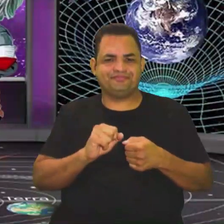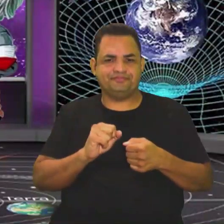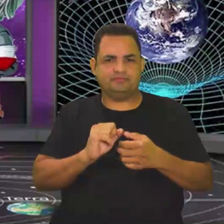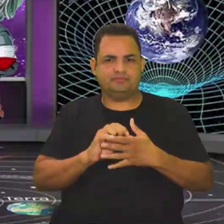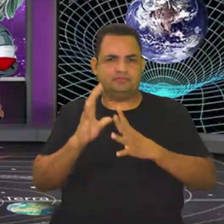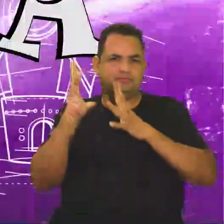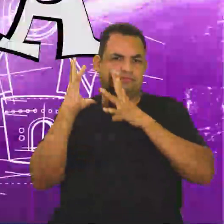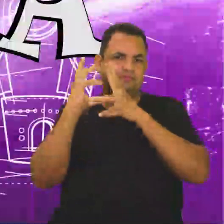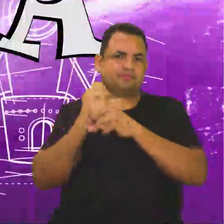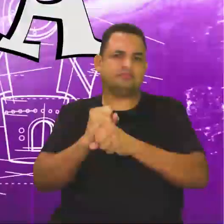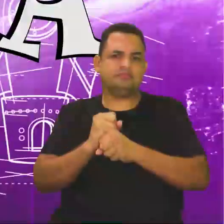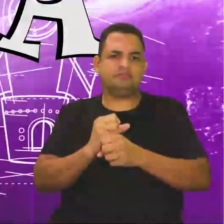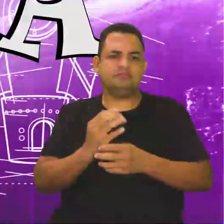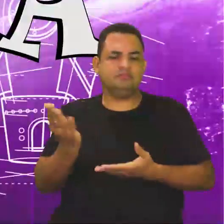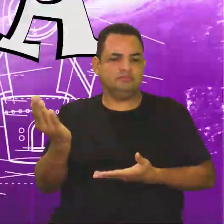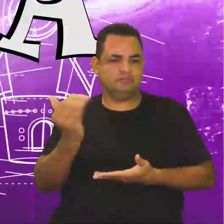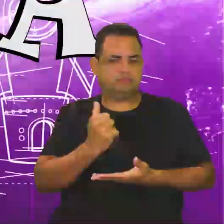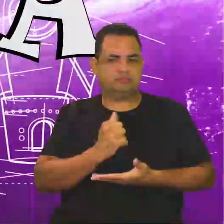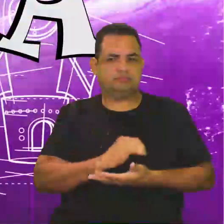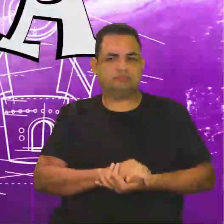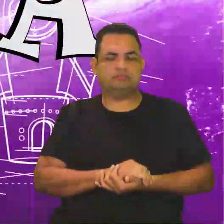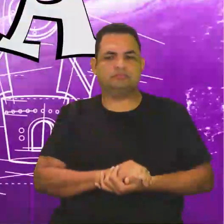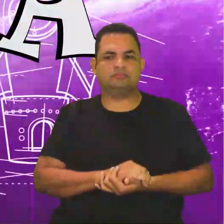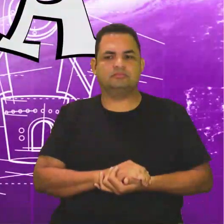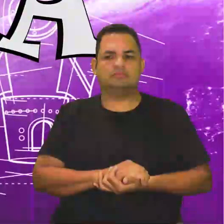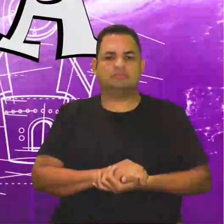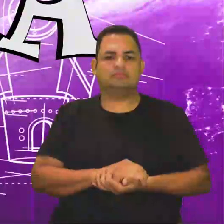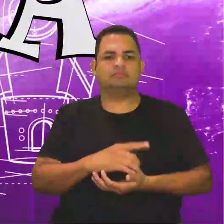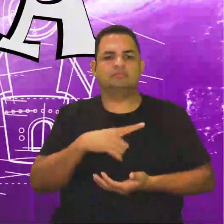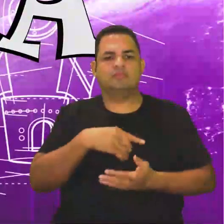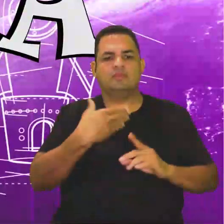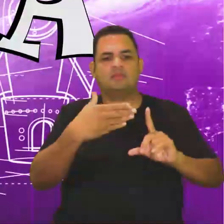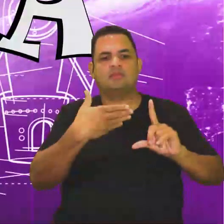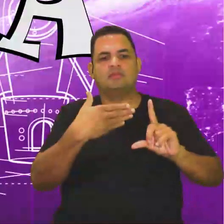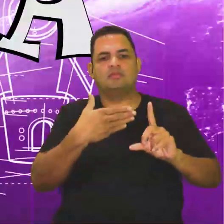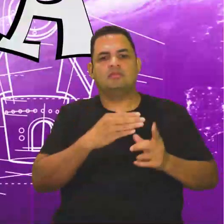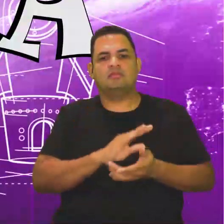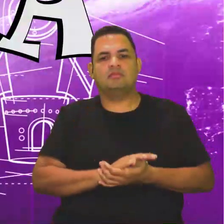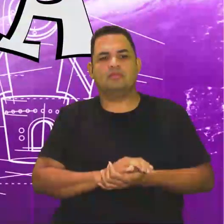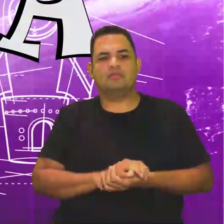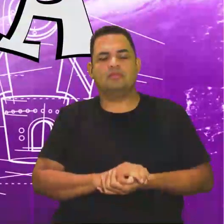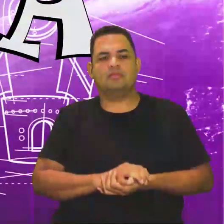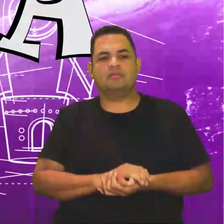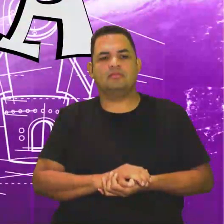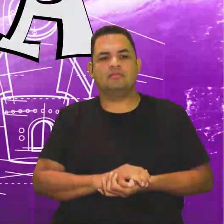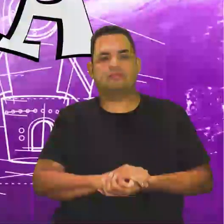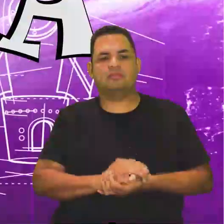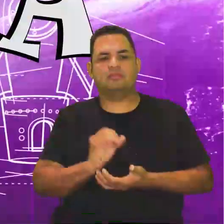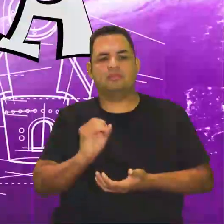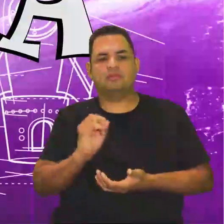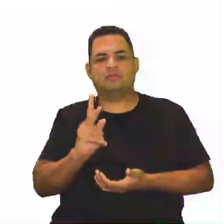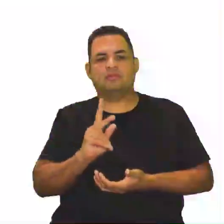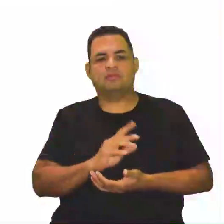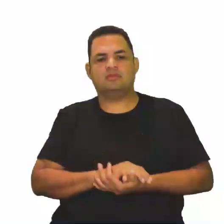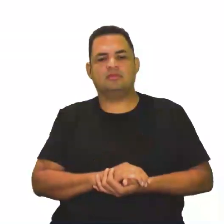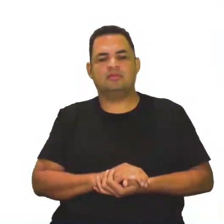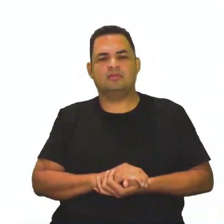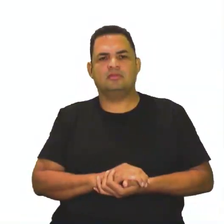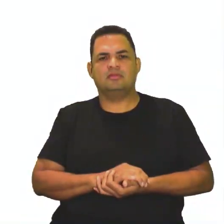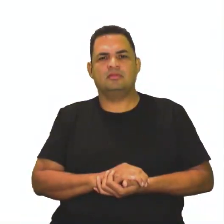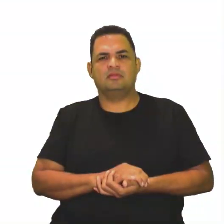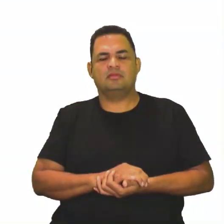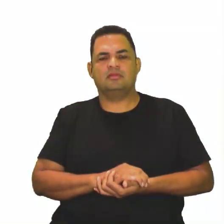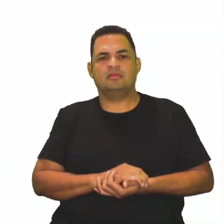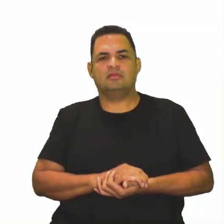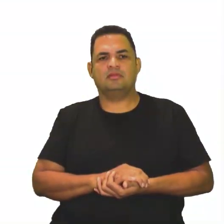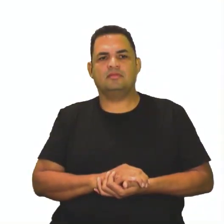Vamos comigo, olha só. Vamos lá? Então tá ali, olha o nosso slide, né, que quase nunca aparece, ok? E aqui nós